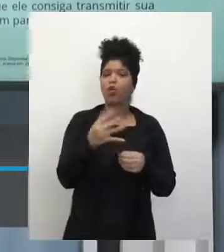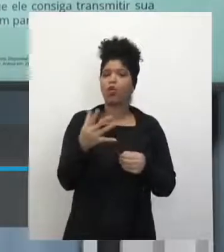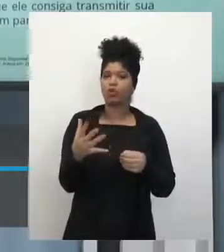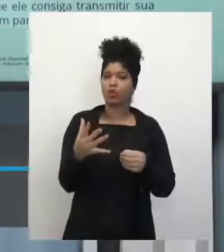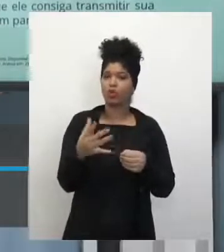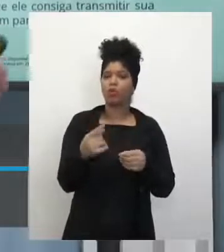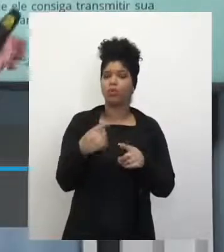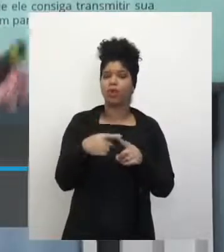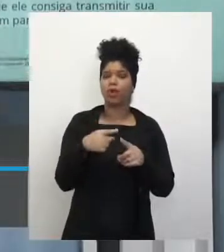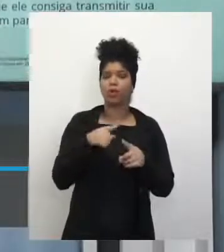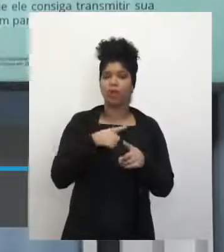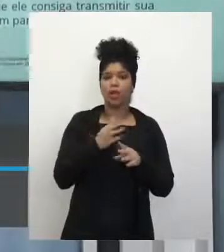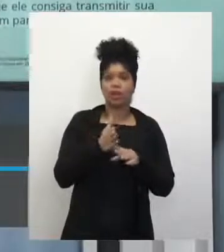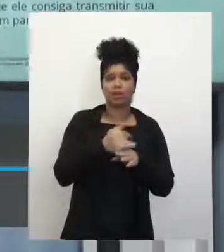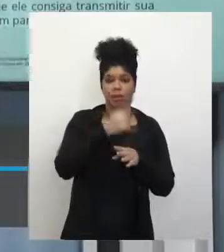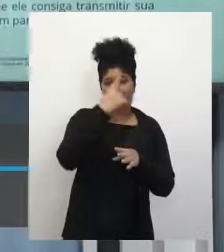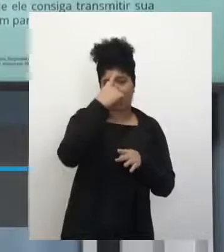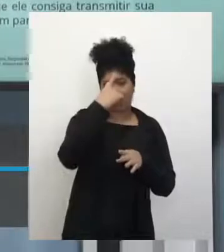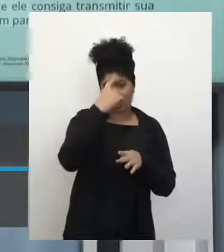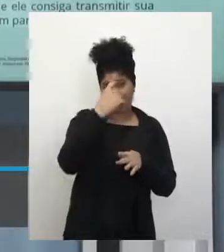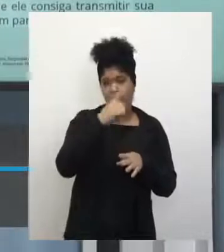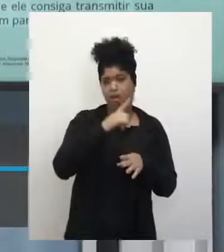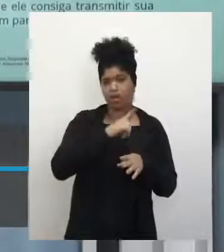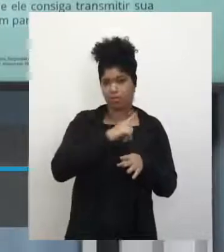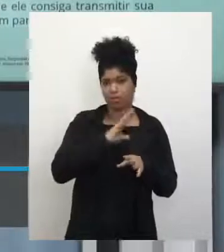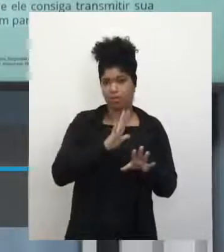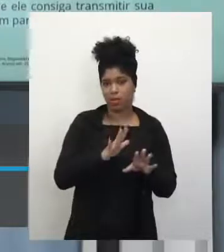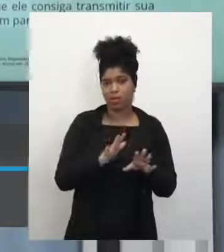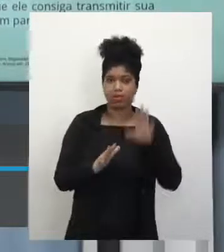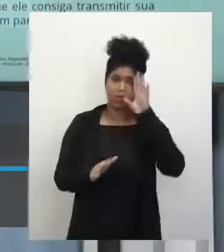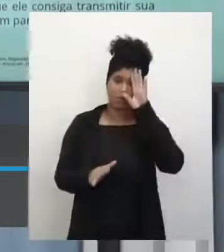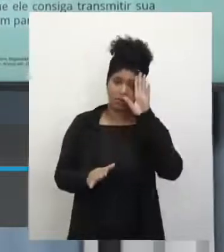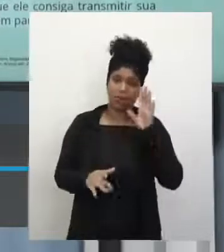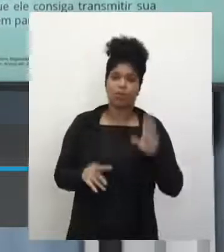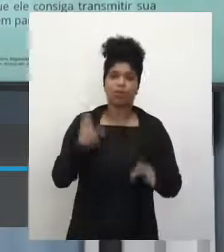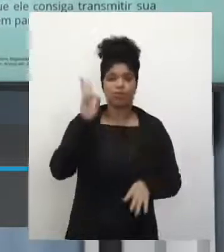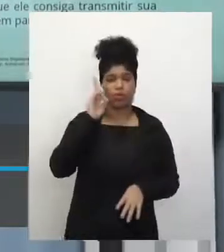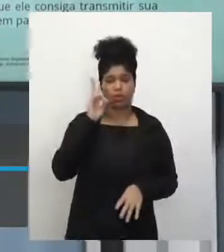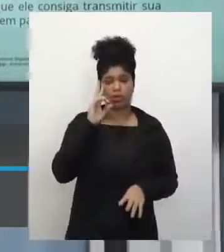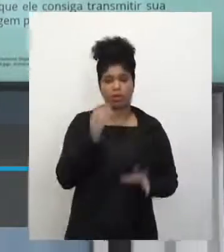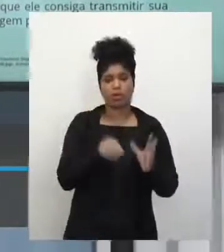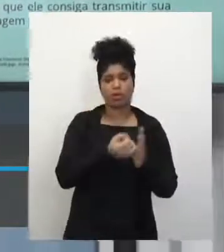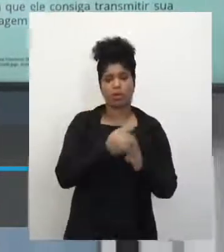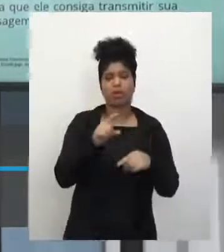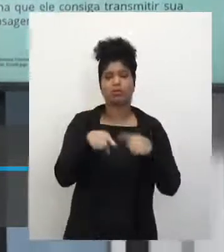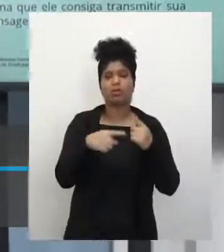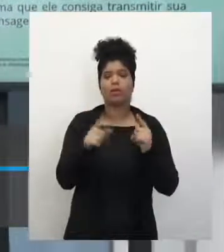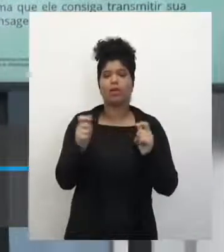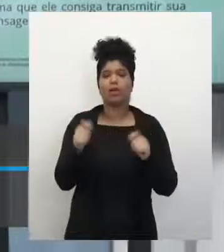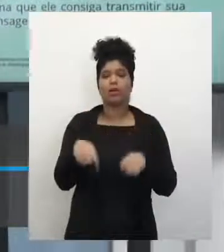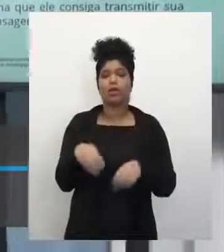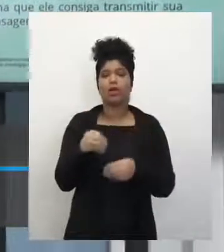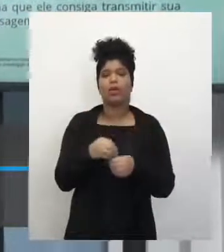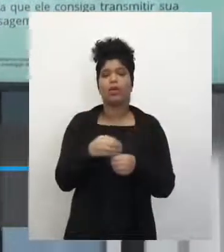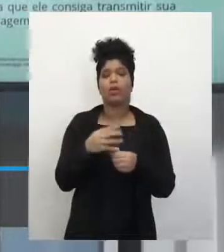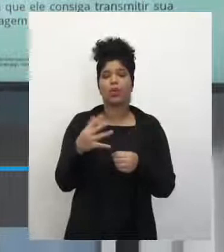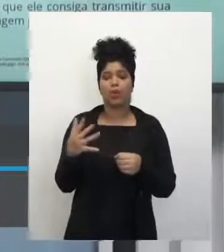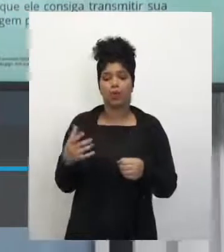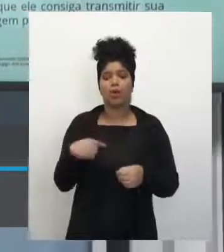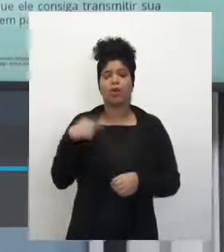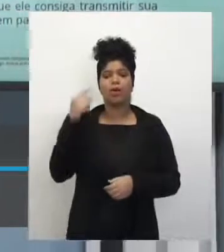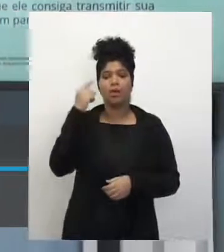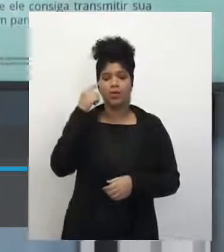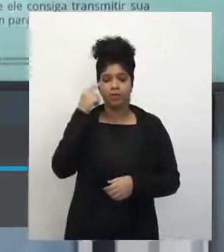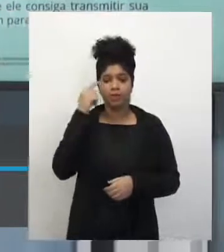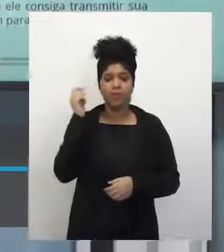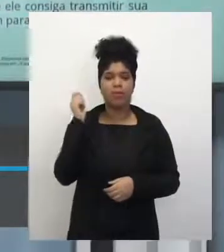tenho uma ideia inicial, né? Eu tenho uma ideia central, um enredo, e quando eu desenvolvo esse enredo, eu vou pensar,